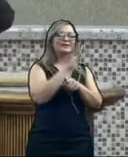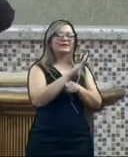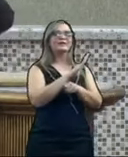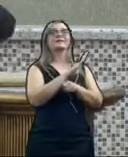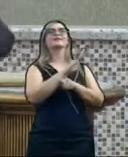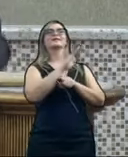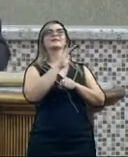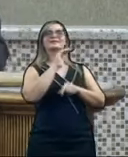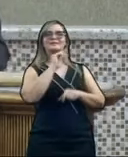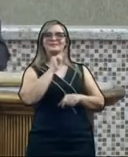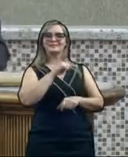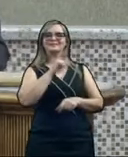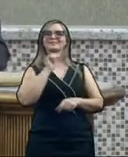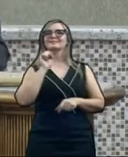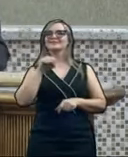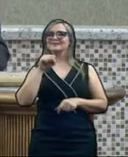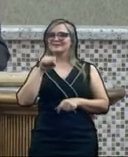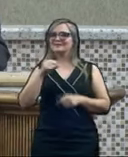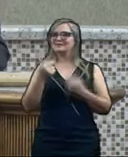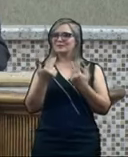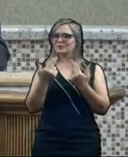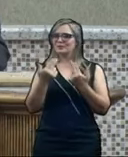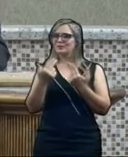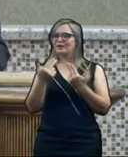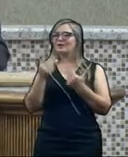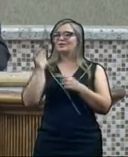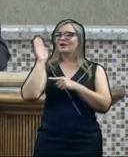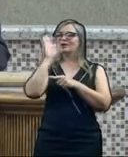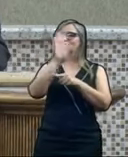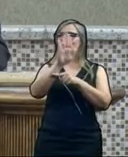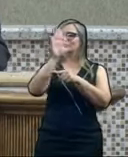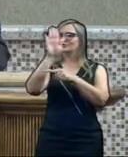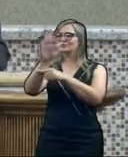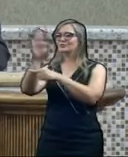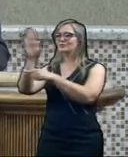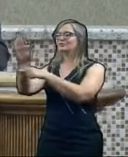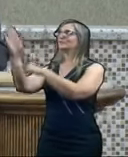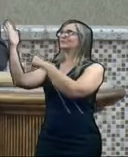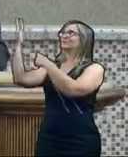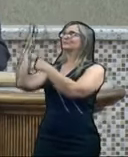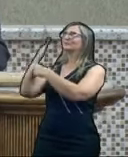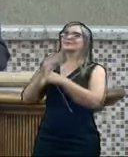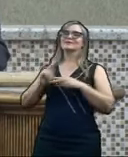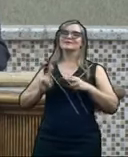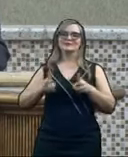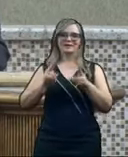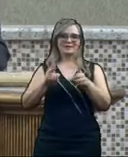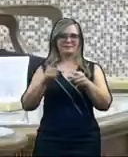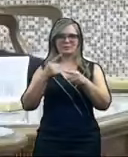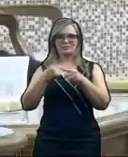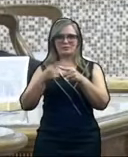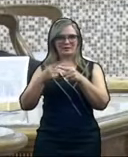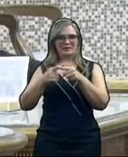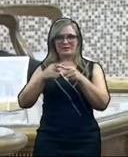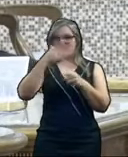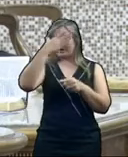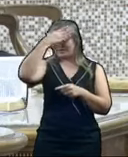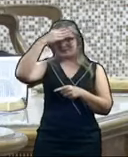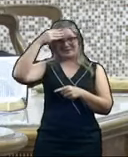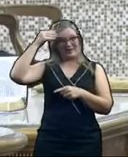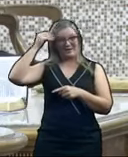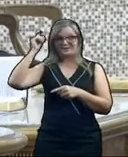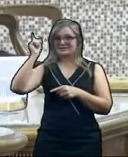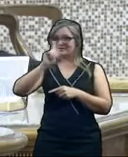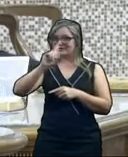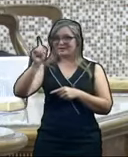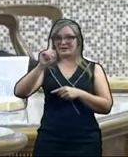da Misericórdia dele não esqueceu das promessas para sua vida e ele não esqueceu das promessas da sua vida para